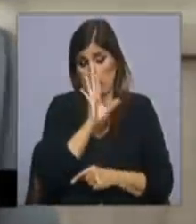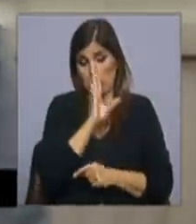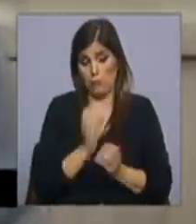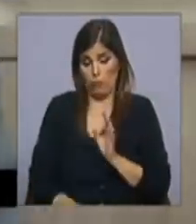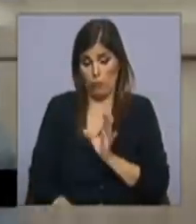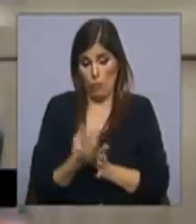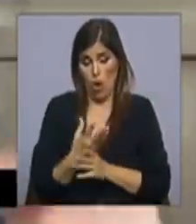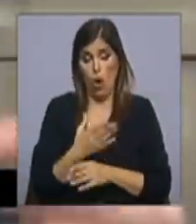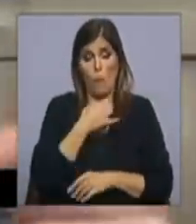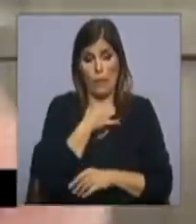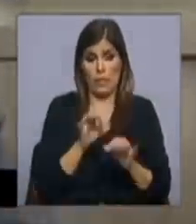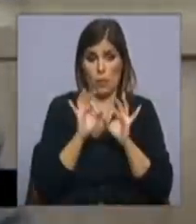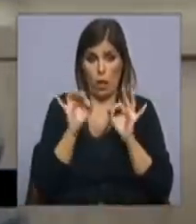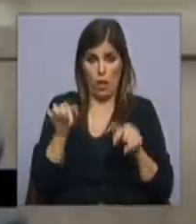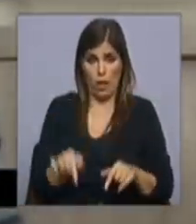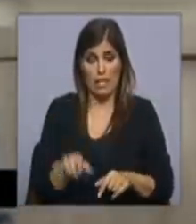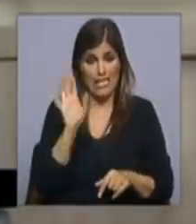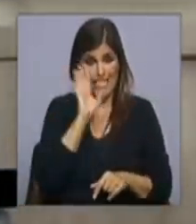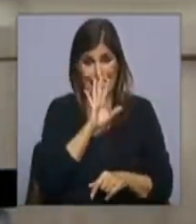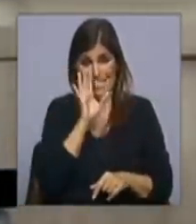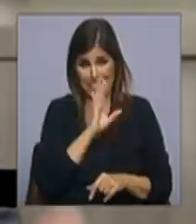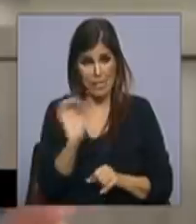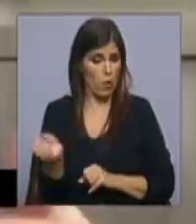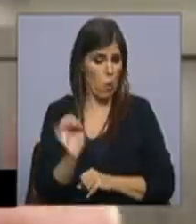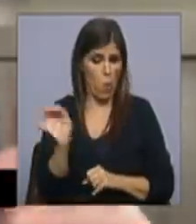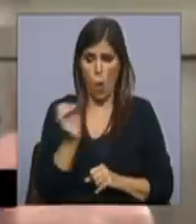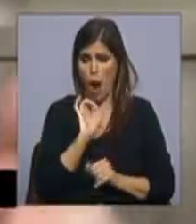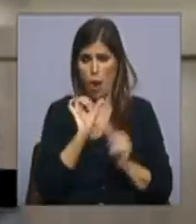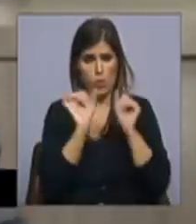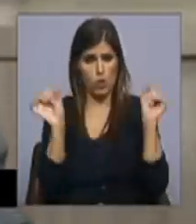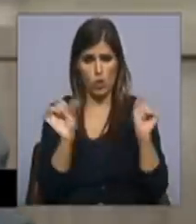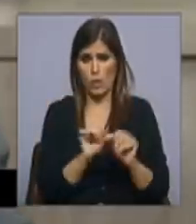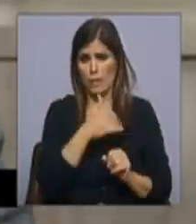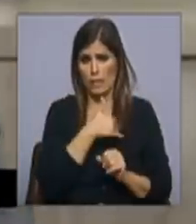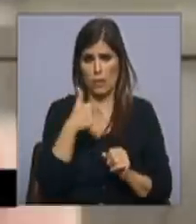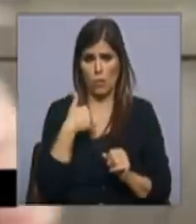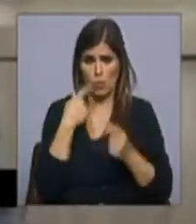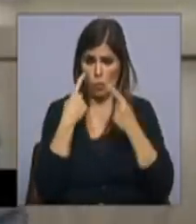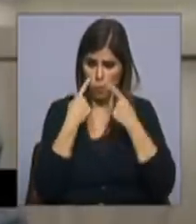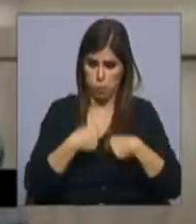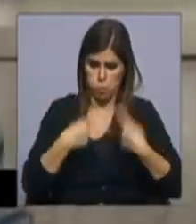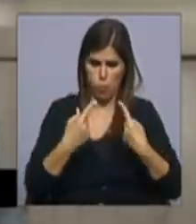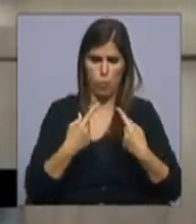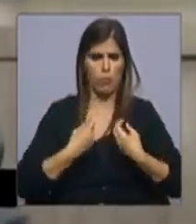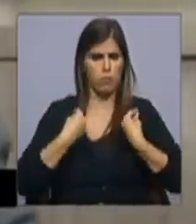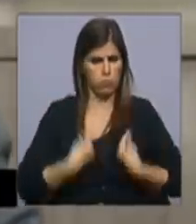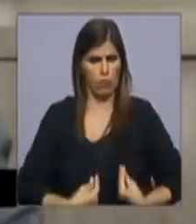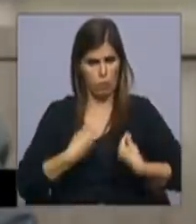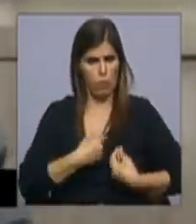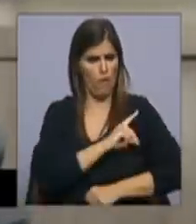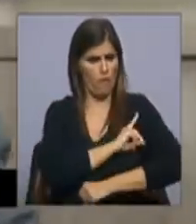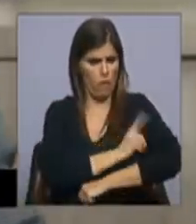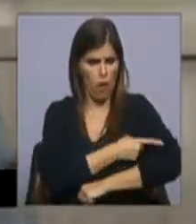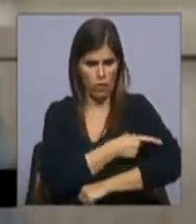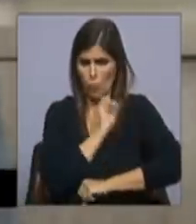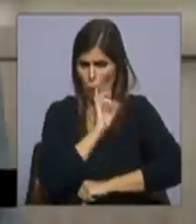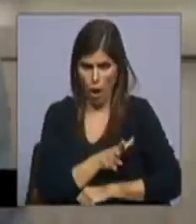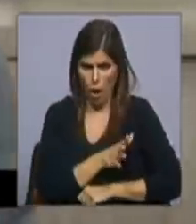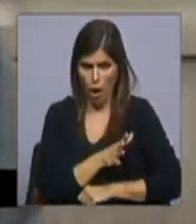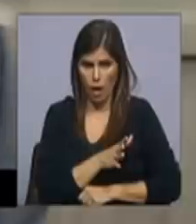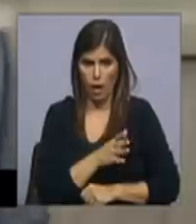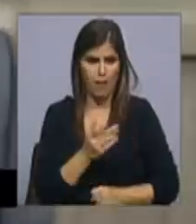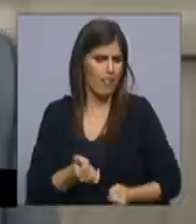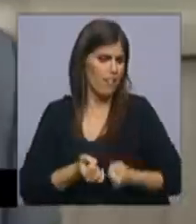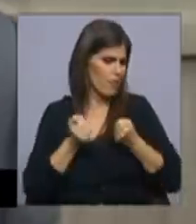gente percebe é que se não tiver um sistema de saúde público muito forte, não é